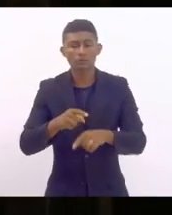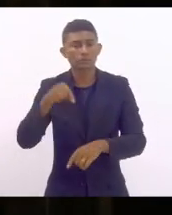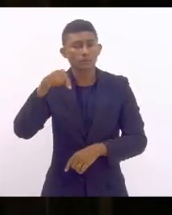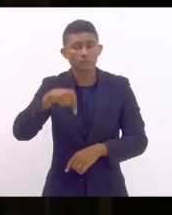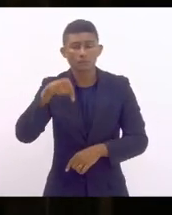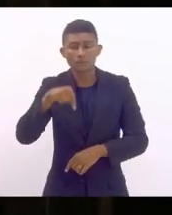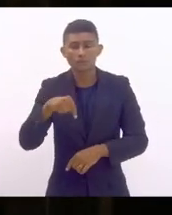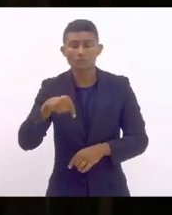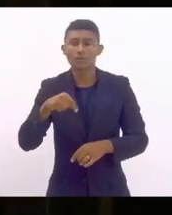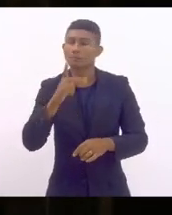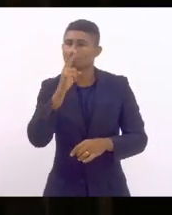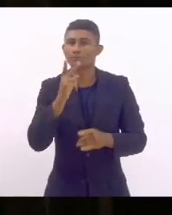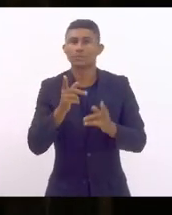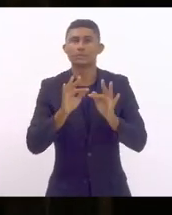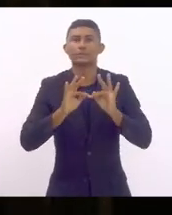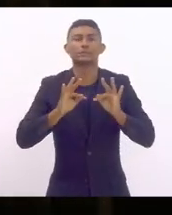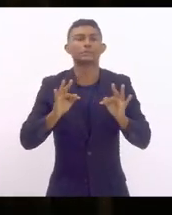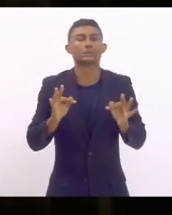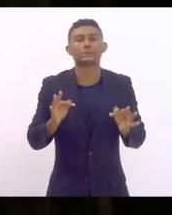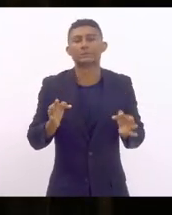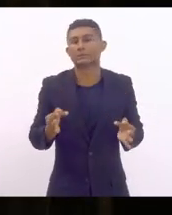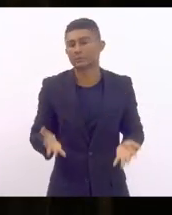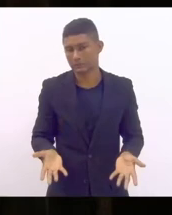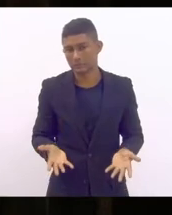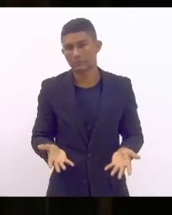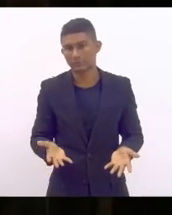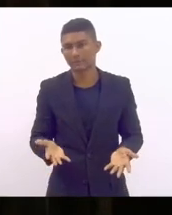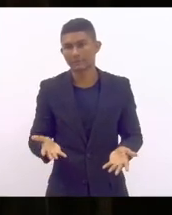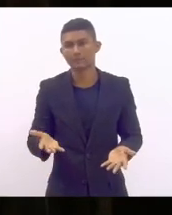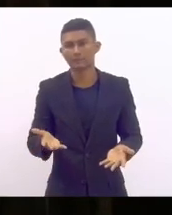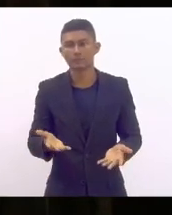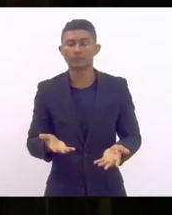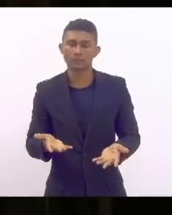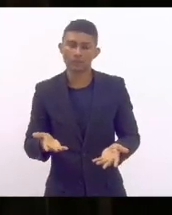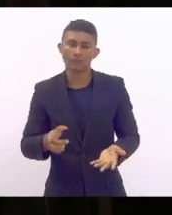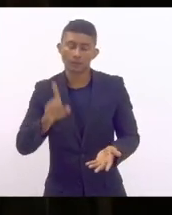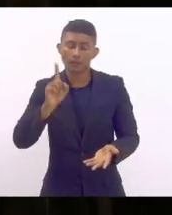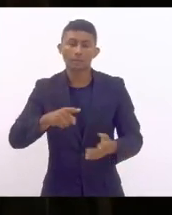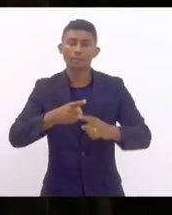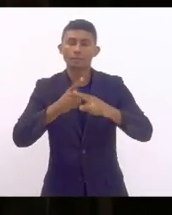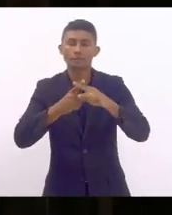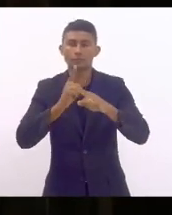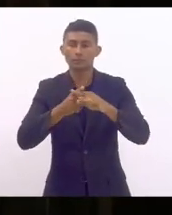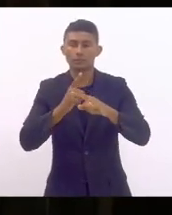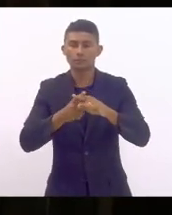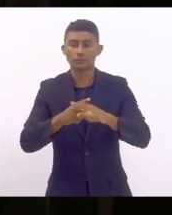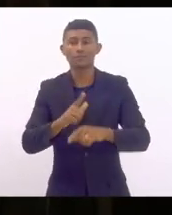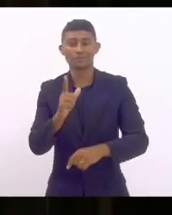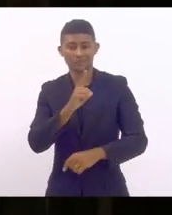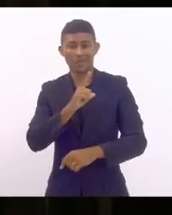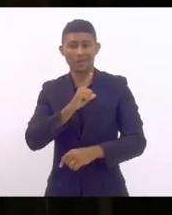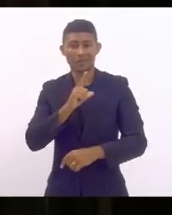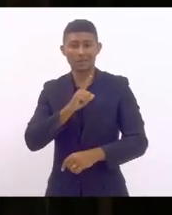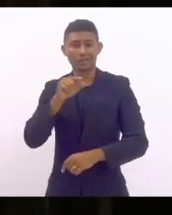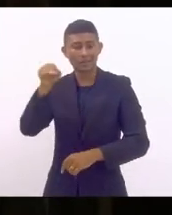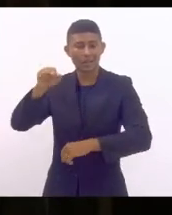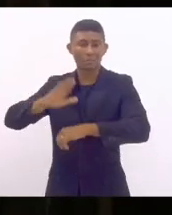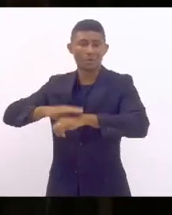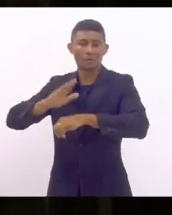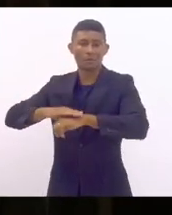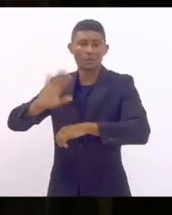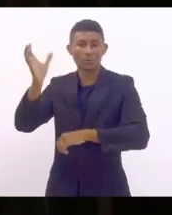ponto ou na verdade Isto é um ato consequencial Porque existe um ato causal